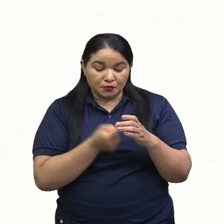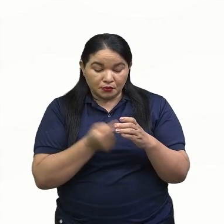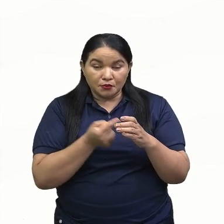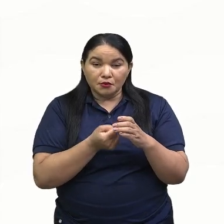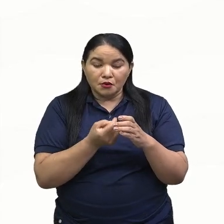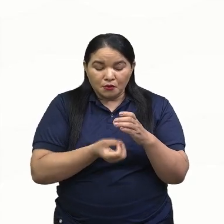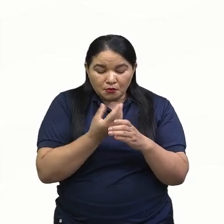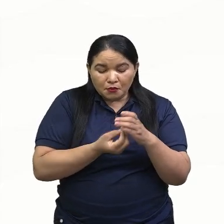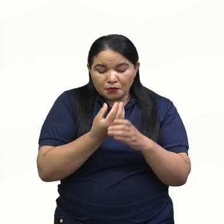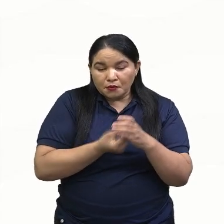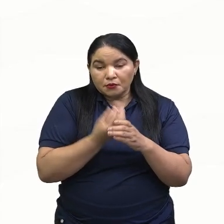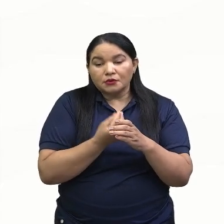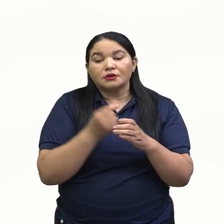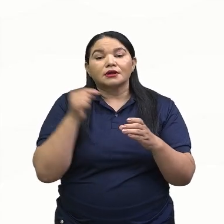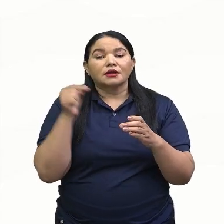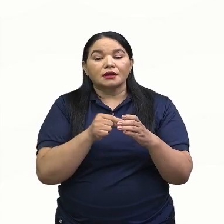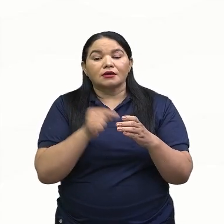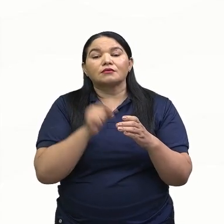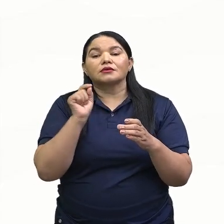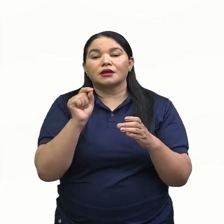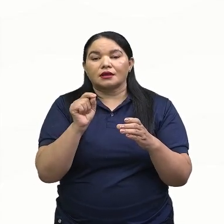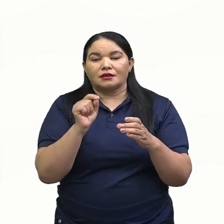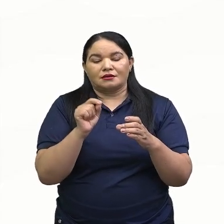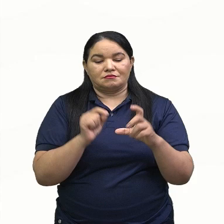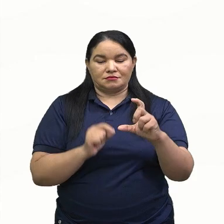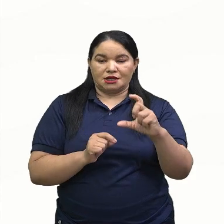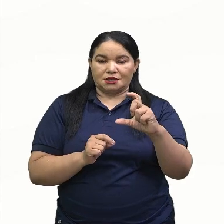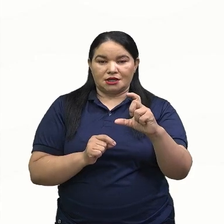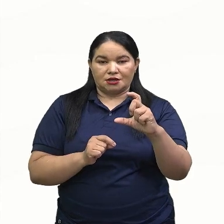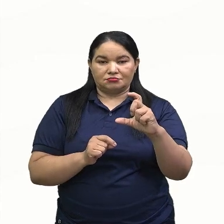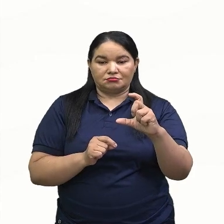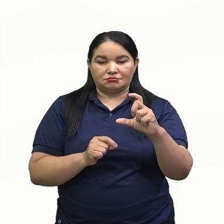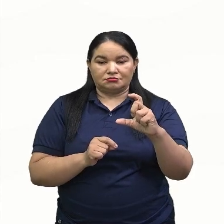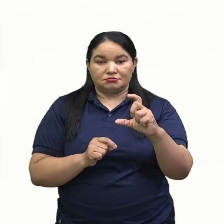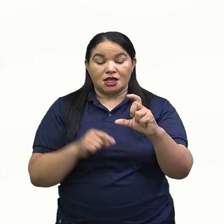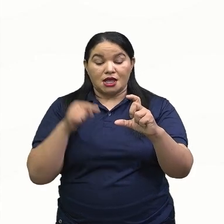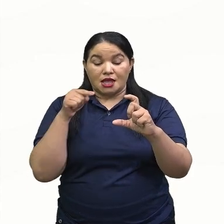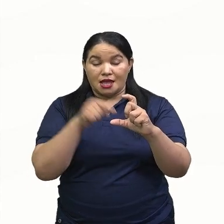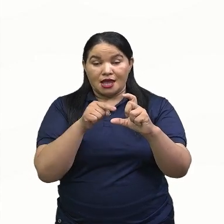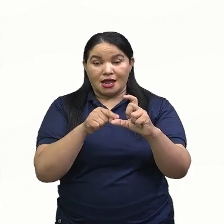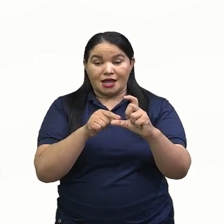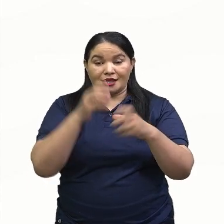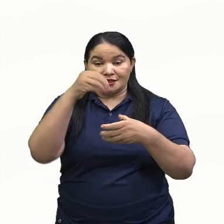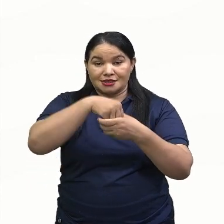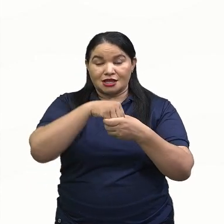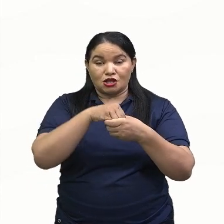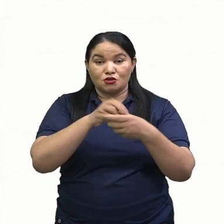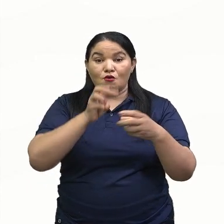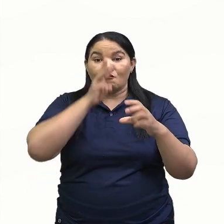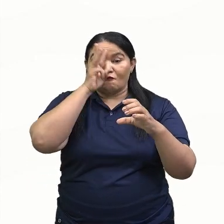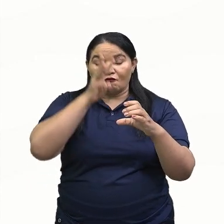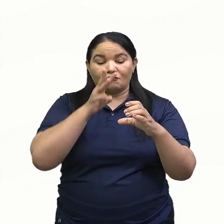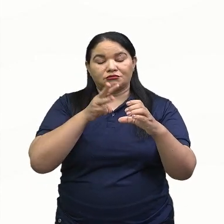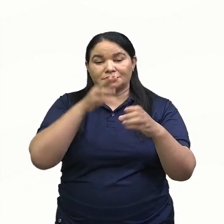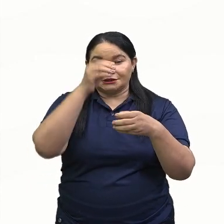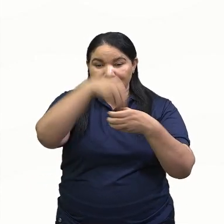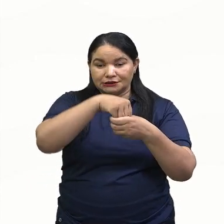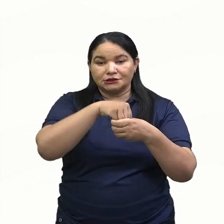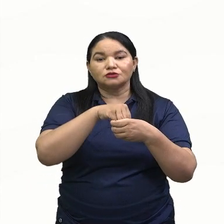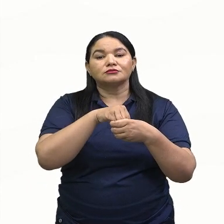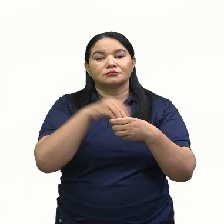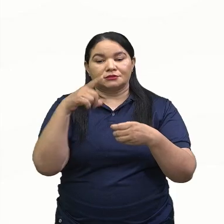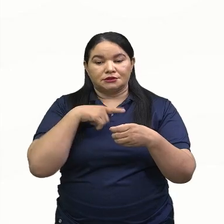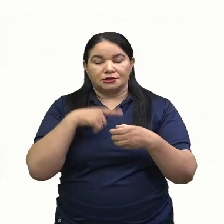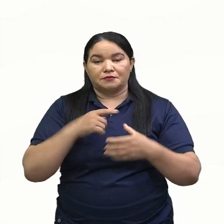essas pilhas, que apresentam um determinado valor de resistência interna. No caso